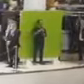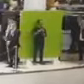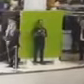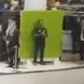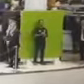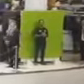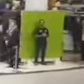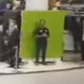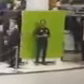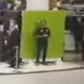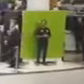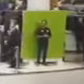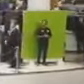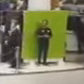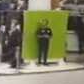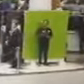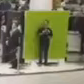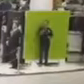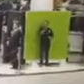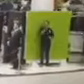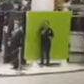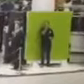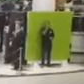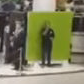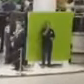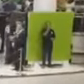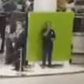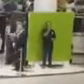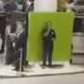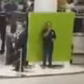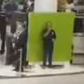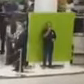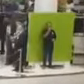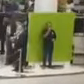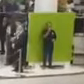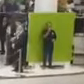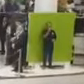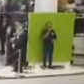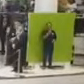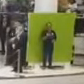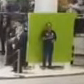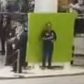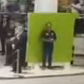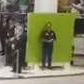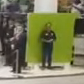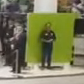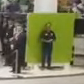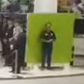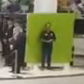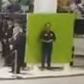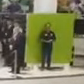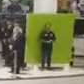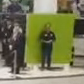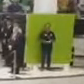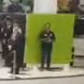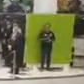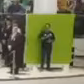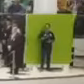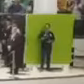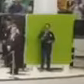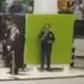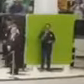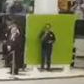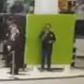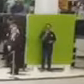A terceira e a quarta das 10. Está vindo a quinta das 10. Onde está a sexta